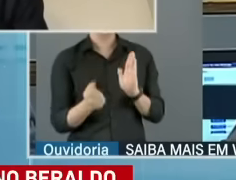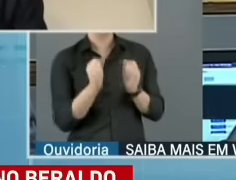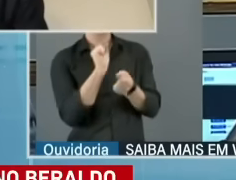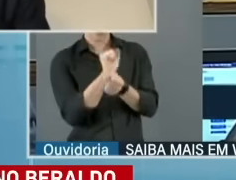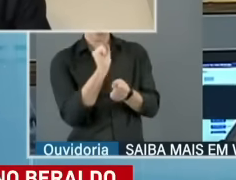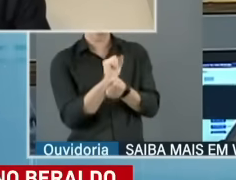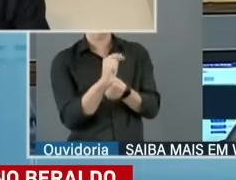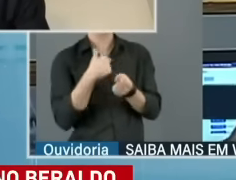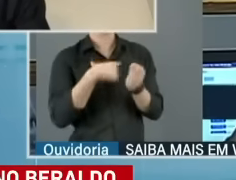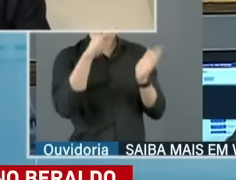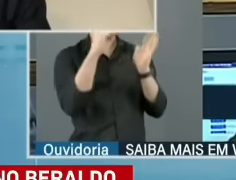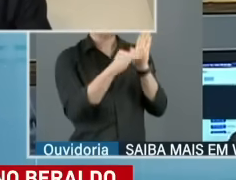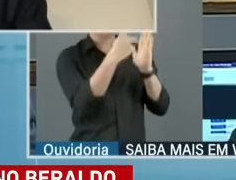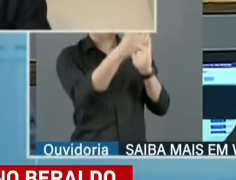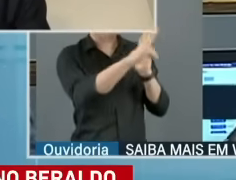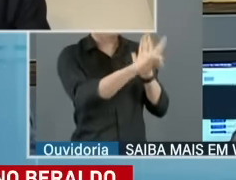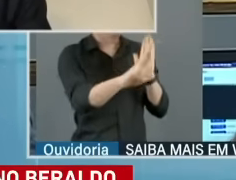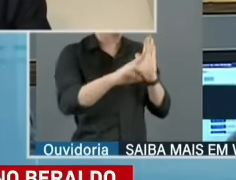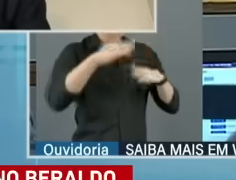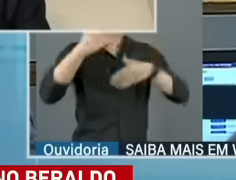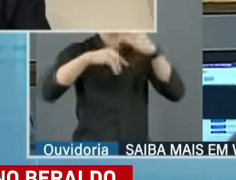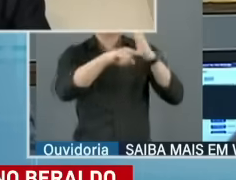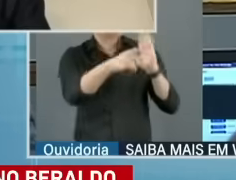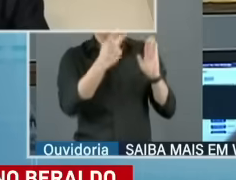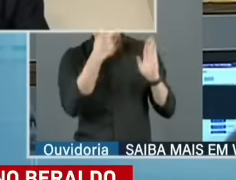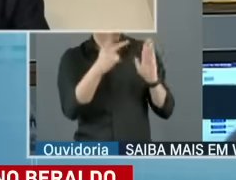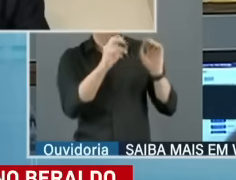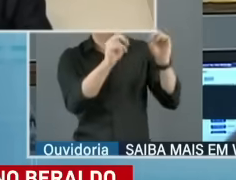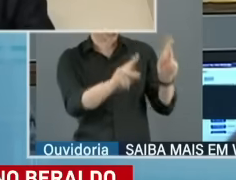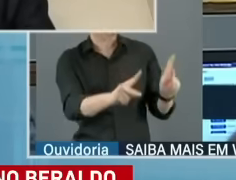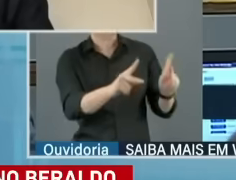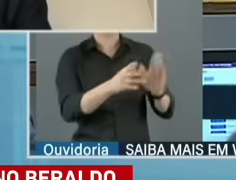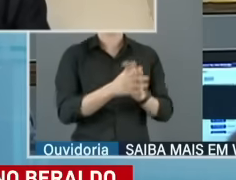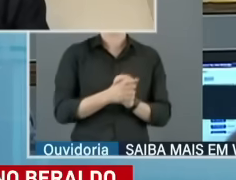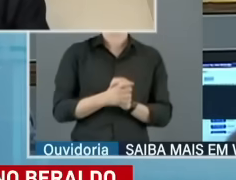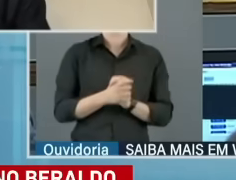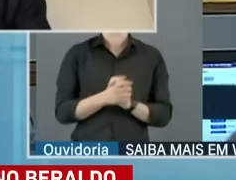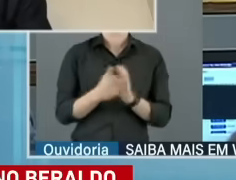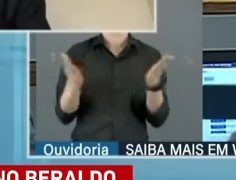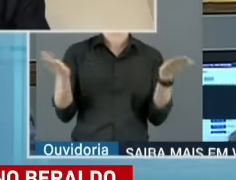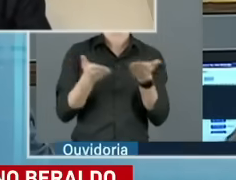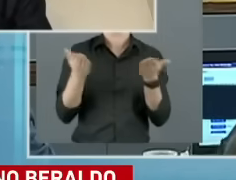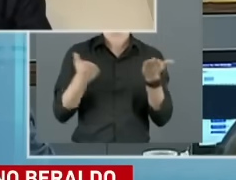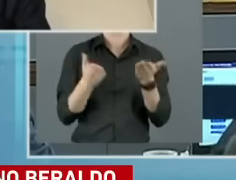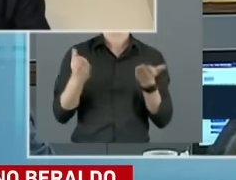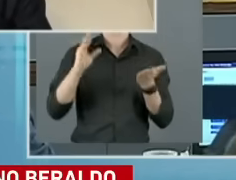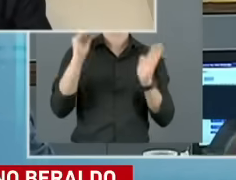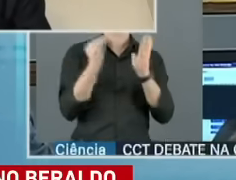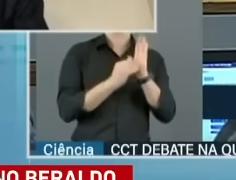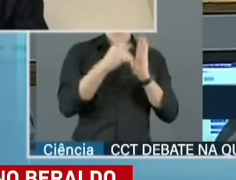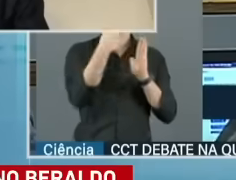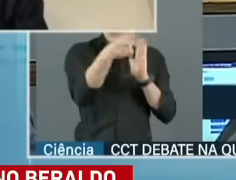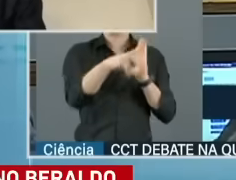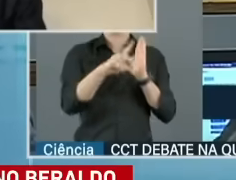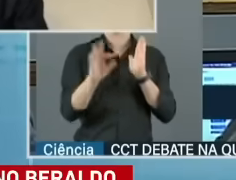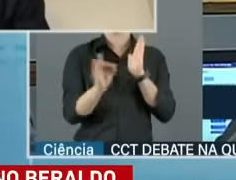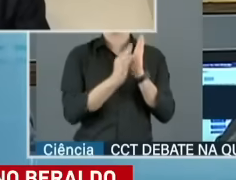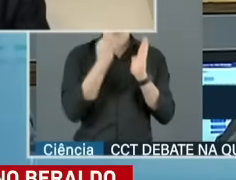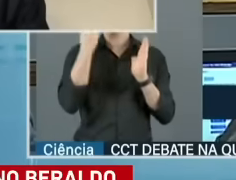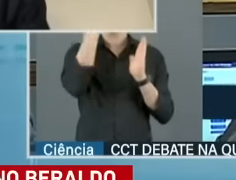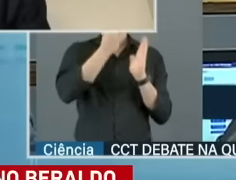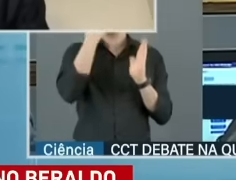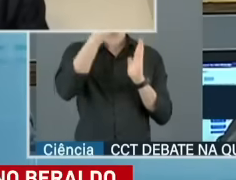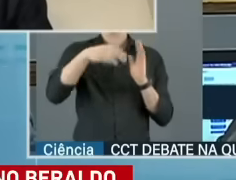sigiloso mostra que o Palácio do Planalto, que o GSI, não executou o plano que estava